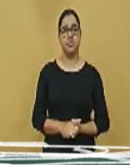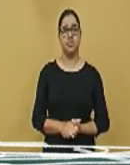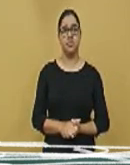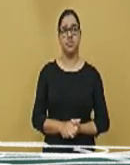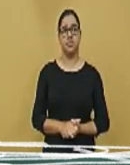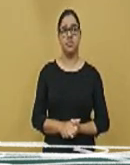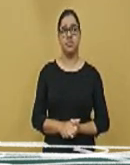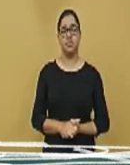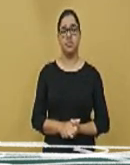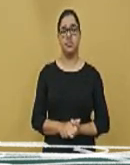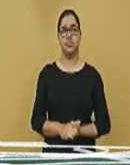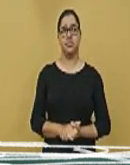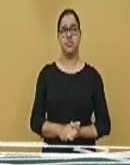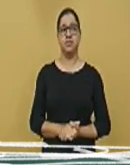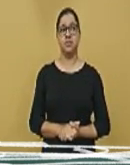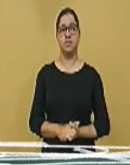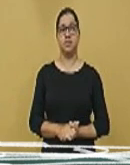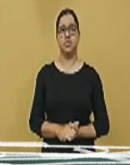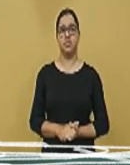Ela já respondeu. Eu ia